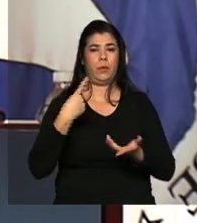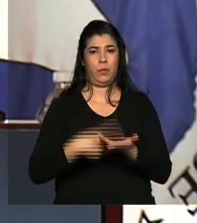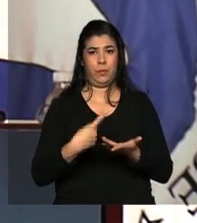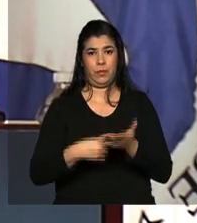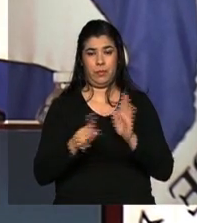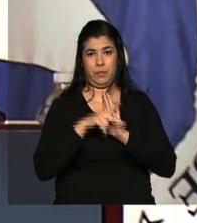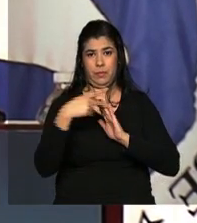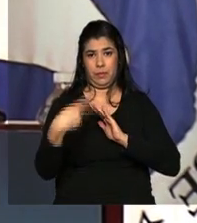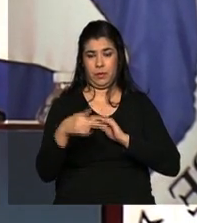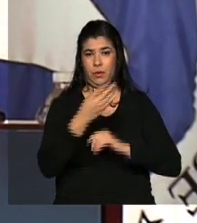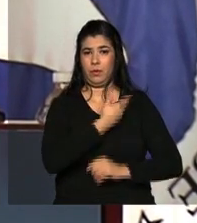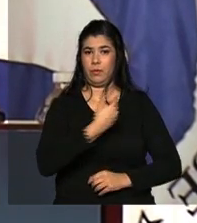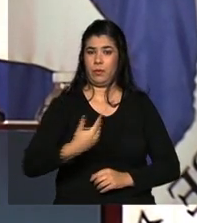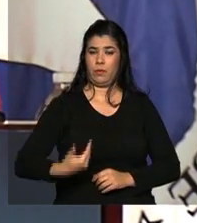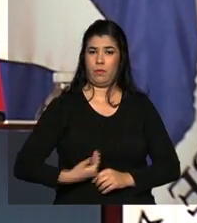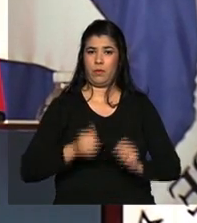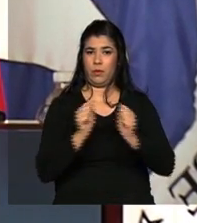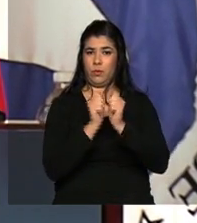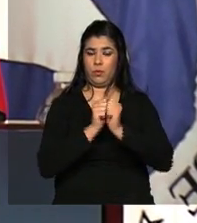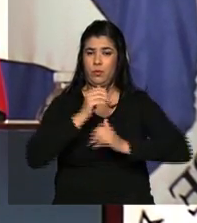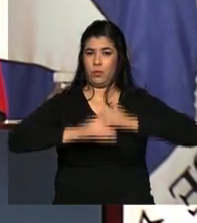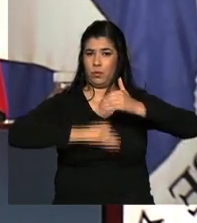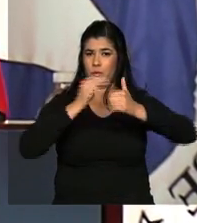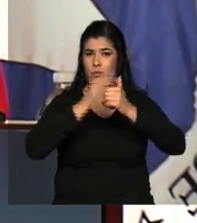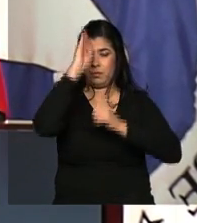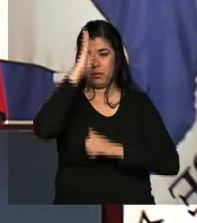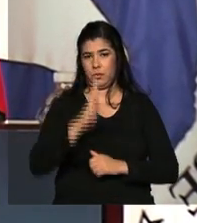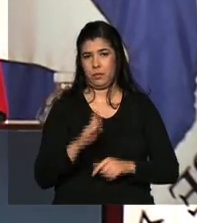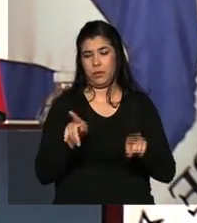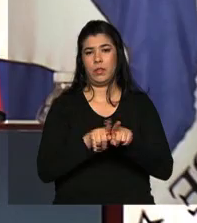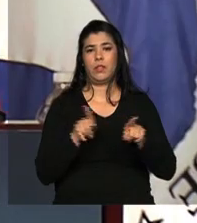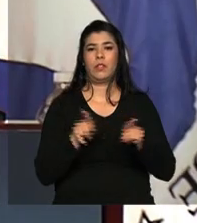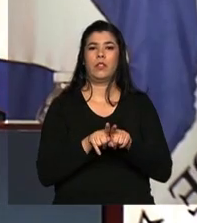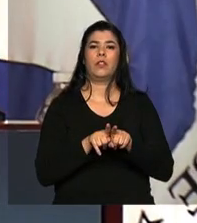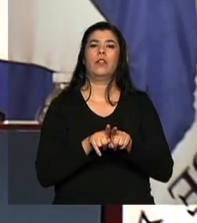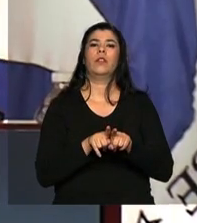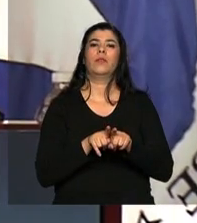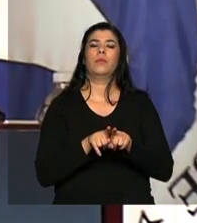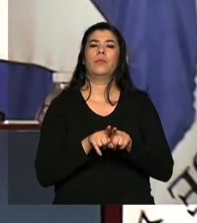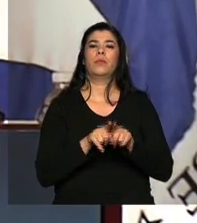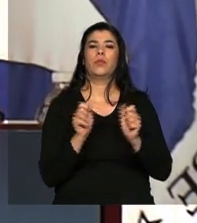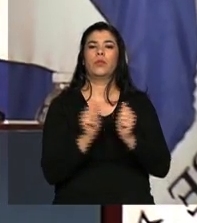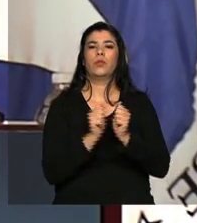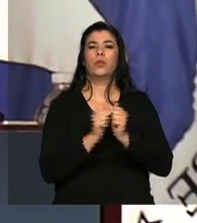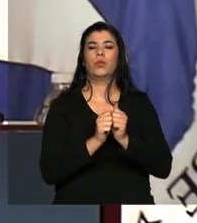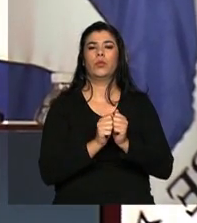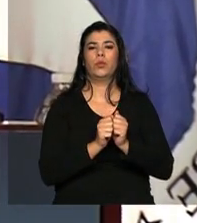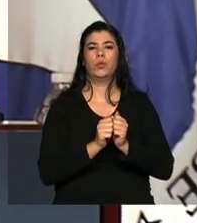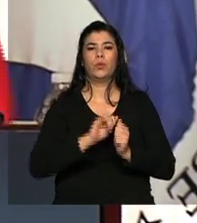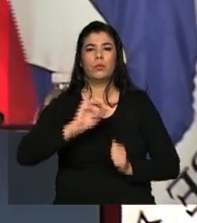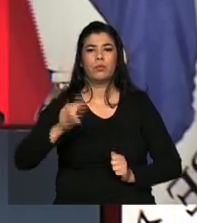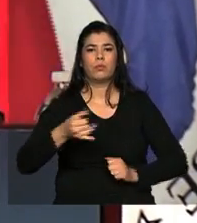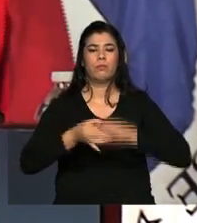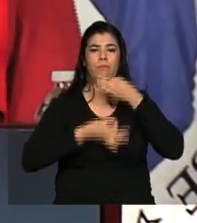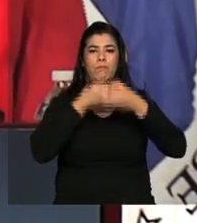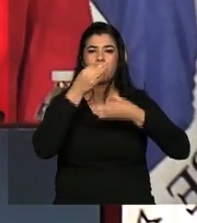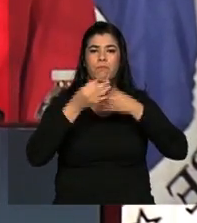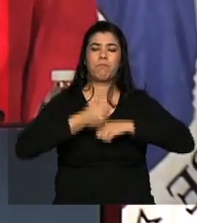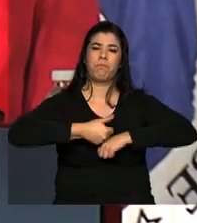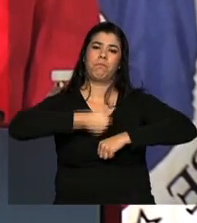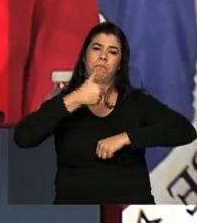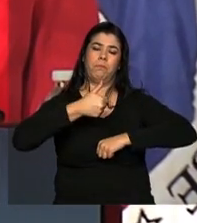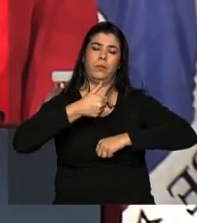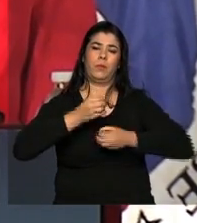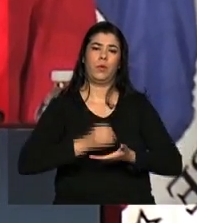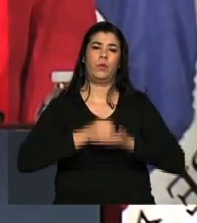compromisso do governo com o desenvolvimento do Brasil e também com as oportunidades que devem